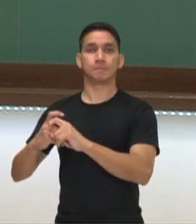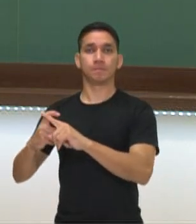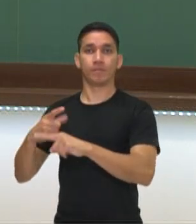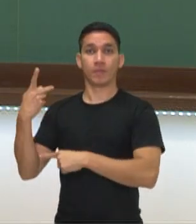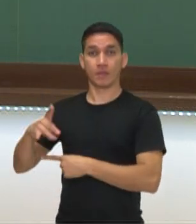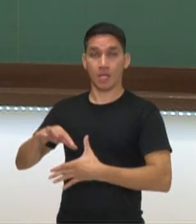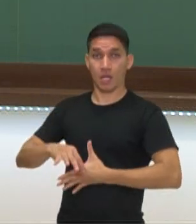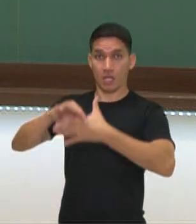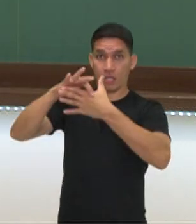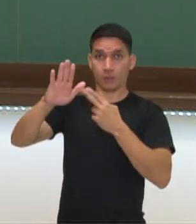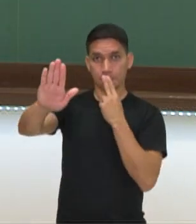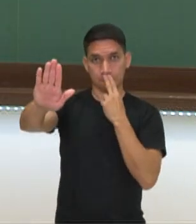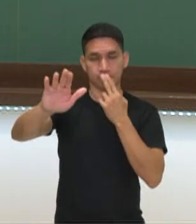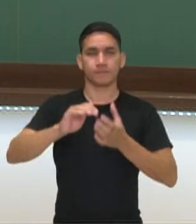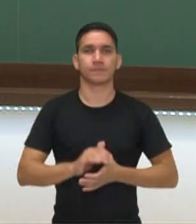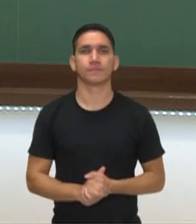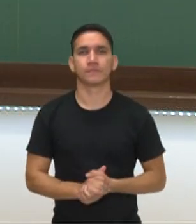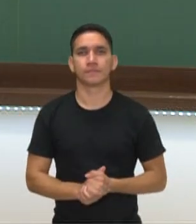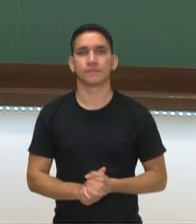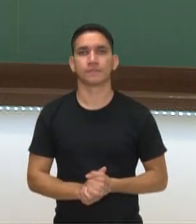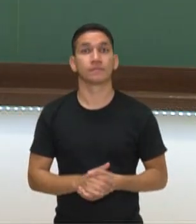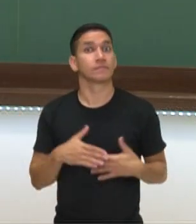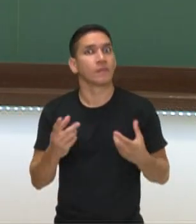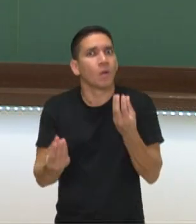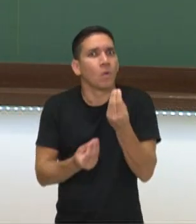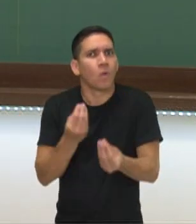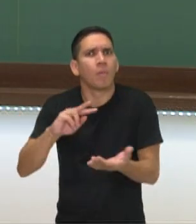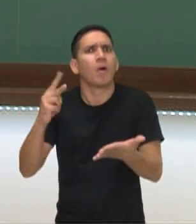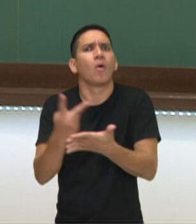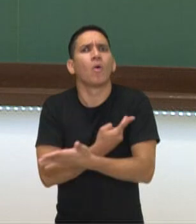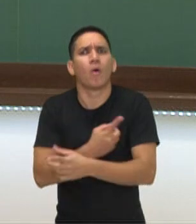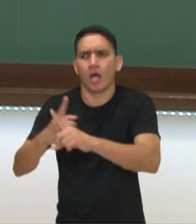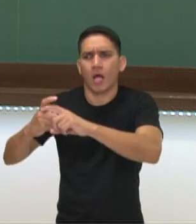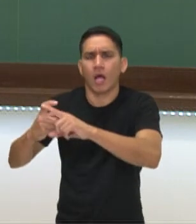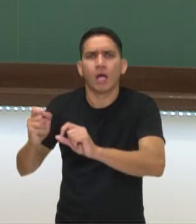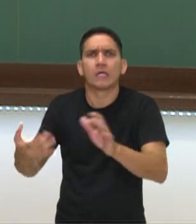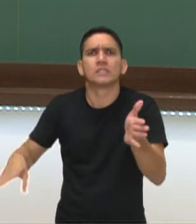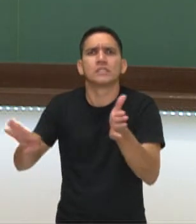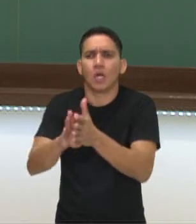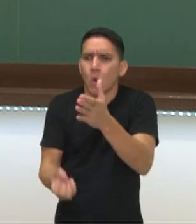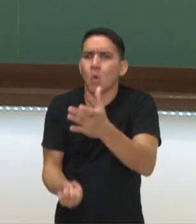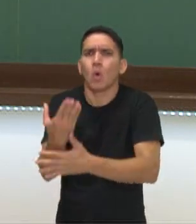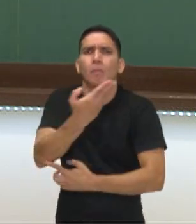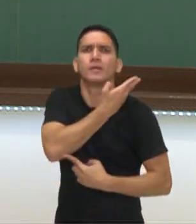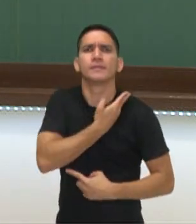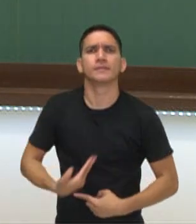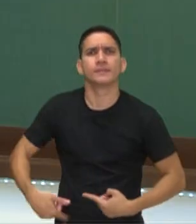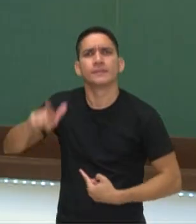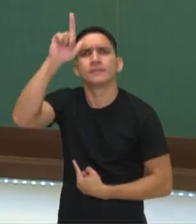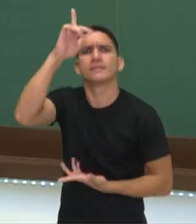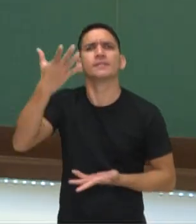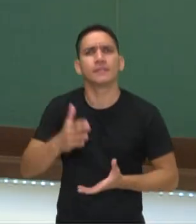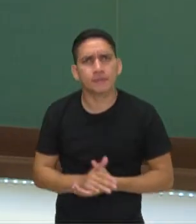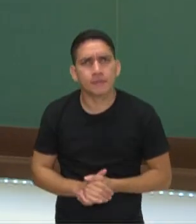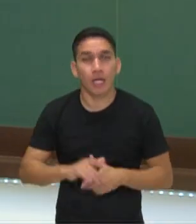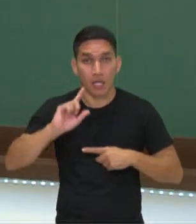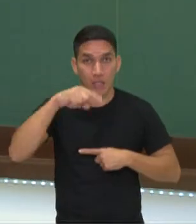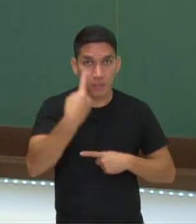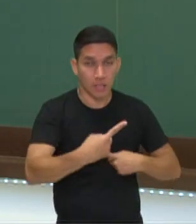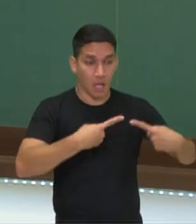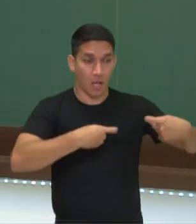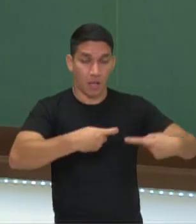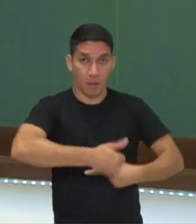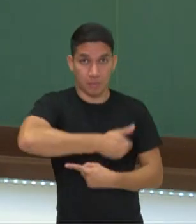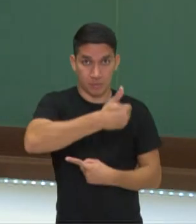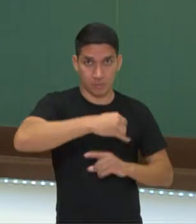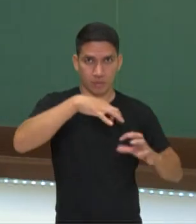sob o comando de Adolf Hitler. Como que o nazismo chegou ao governo da Alemanha? Pós Primeira Guerra Mundial